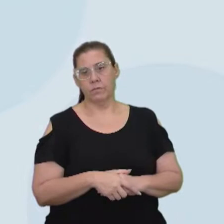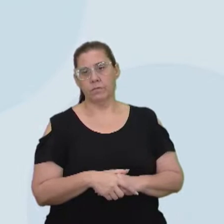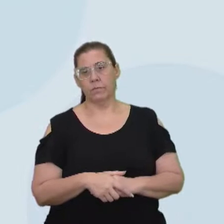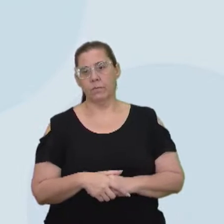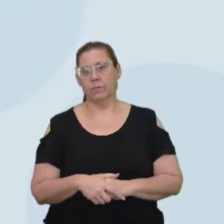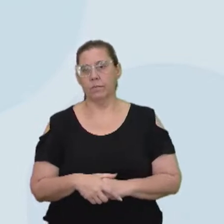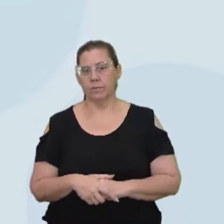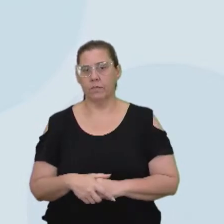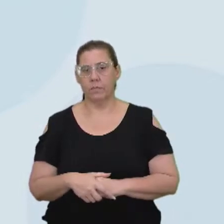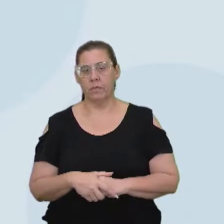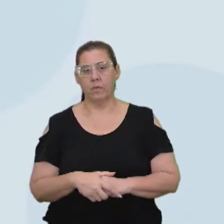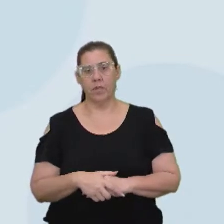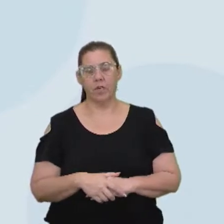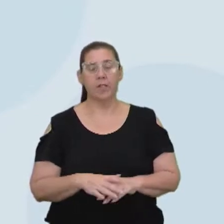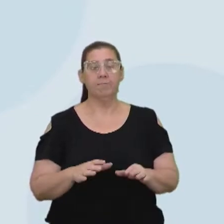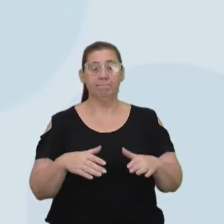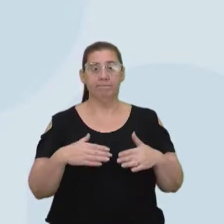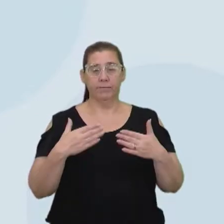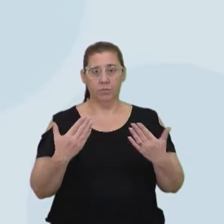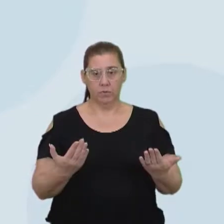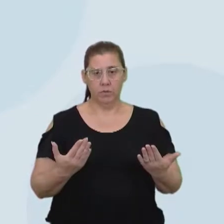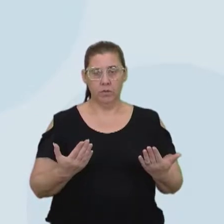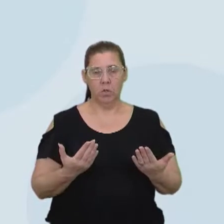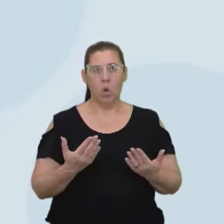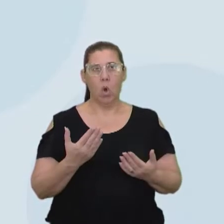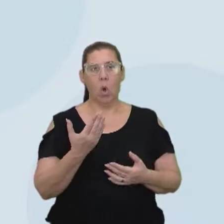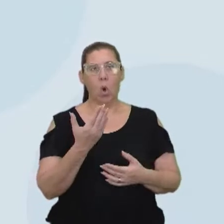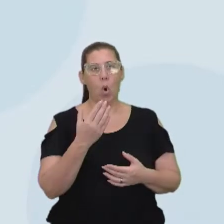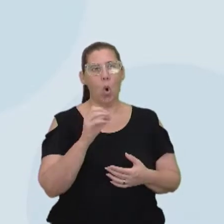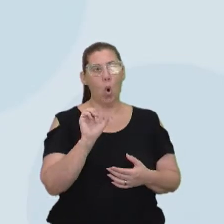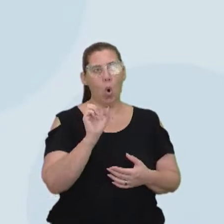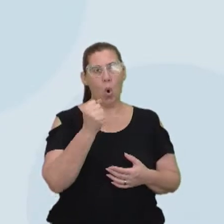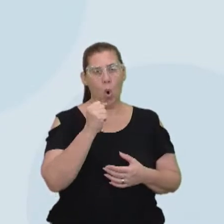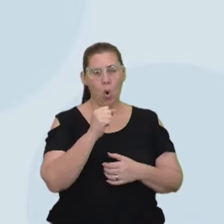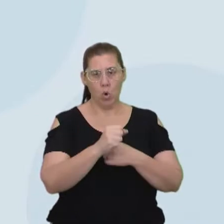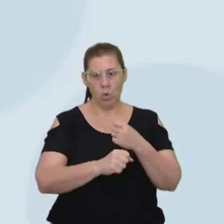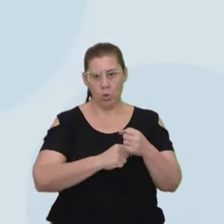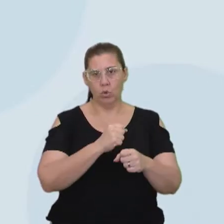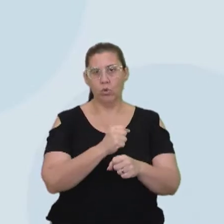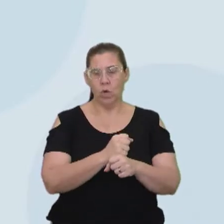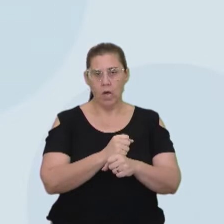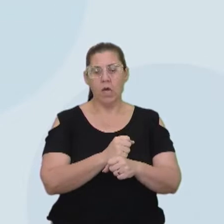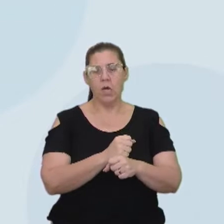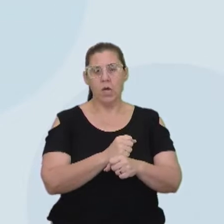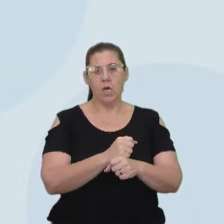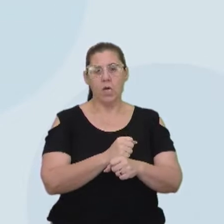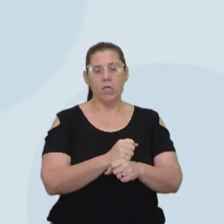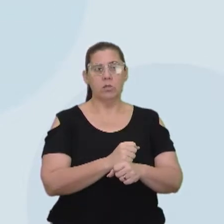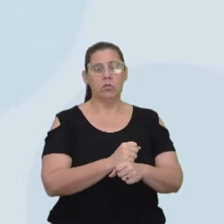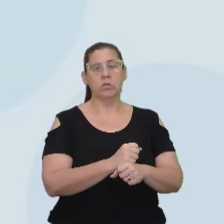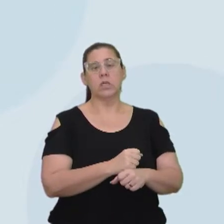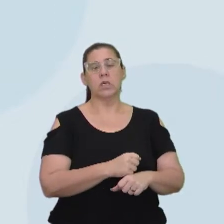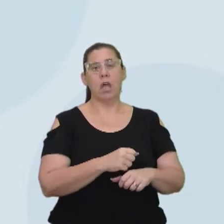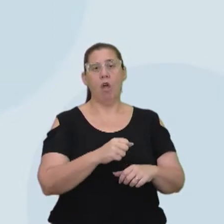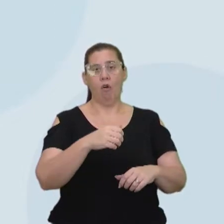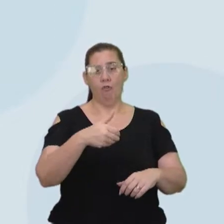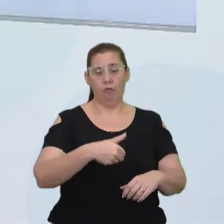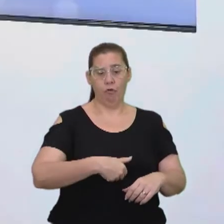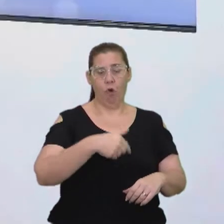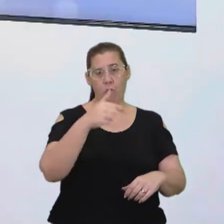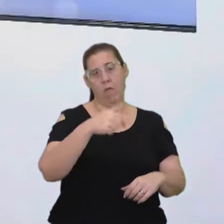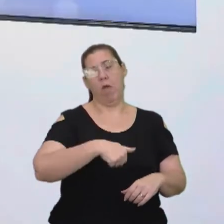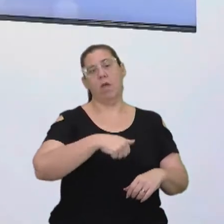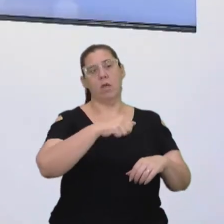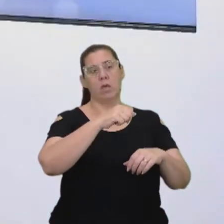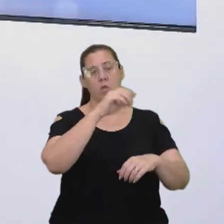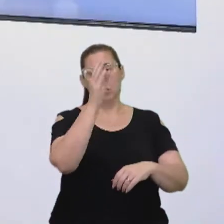2014. Então, aí a gente tem uns 8 aninhos, vamos dizer, de gap entre a criação da lei e sair do